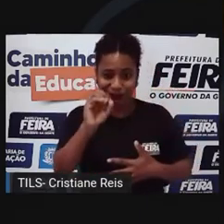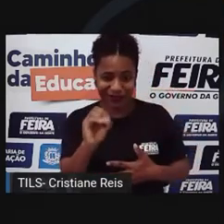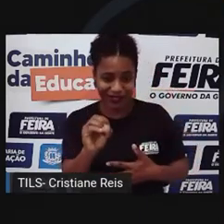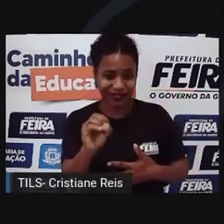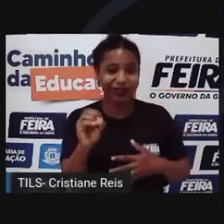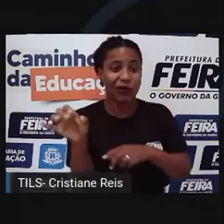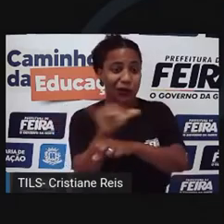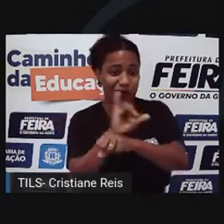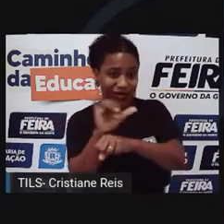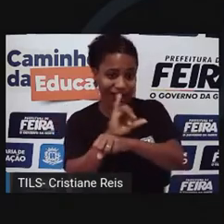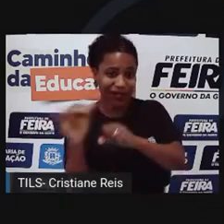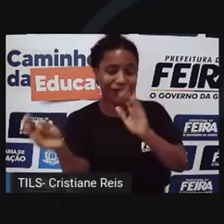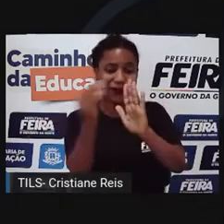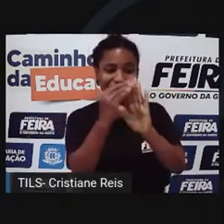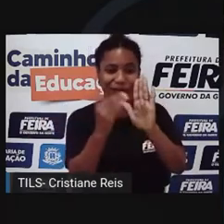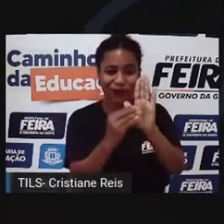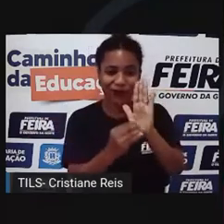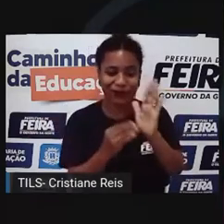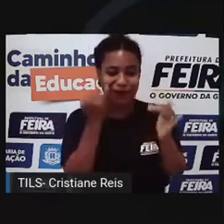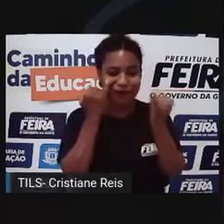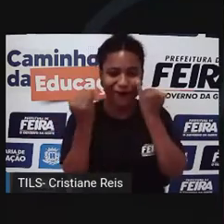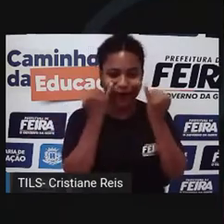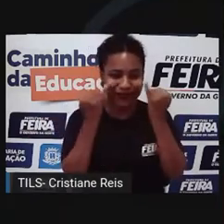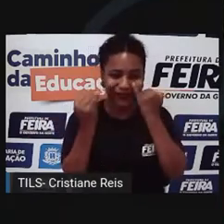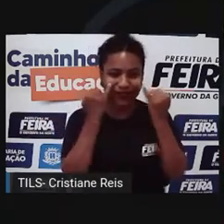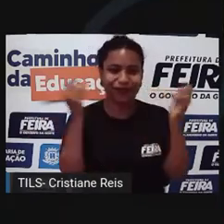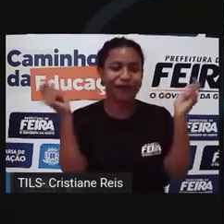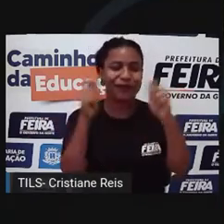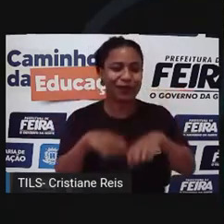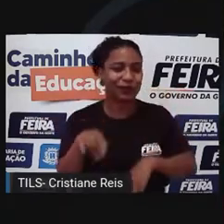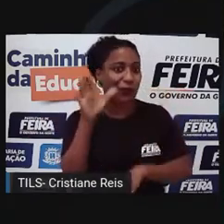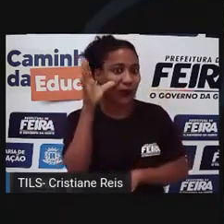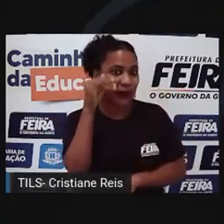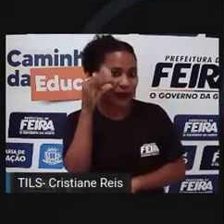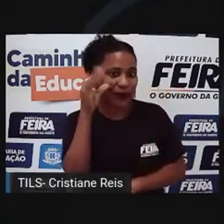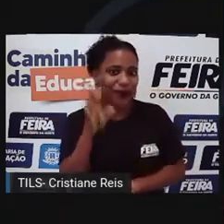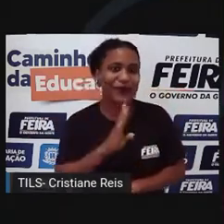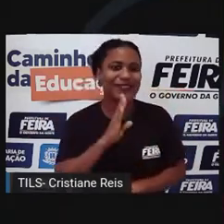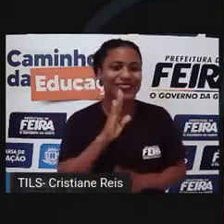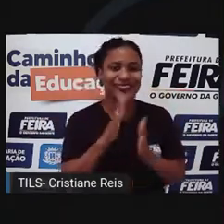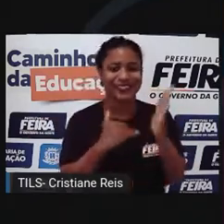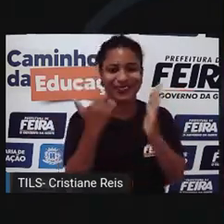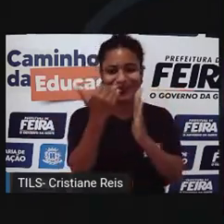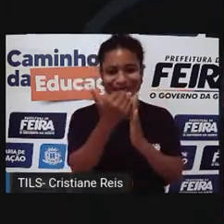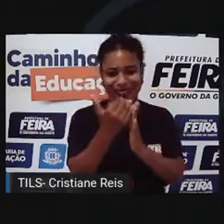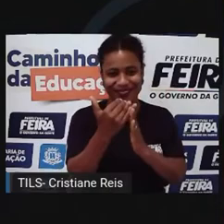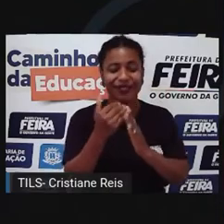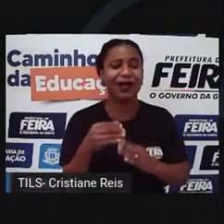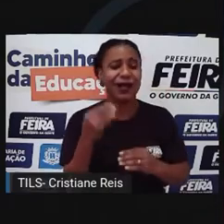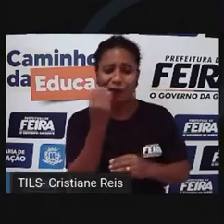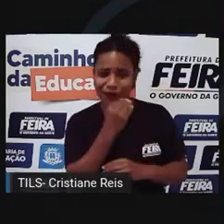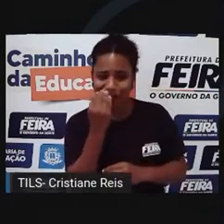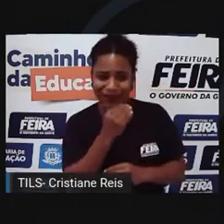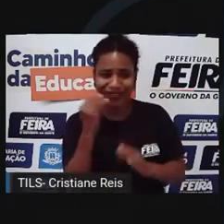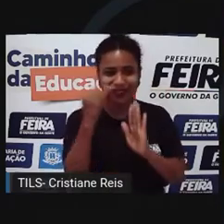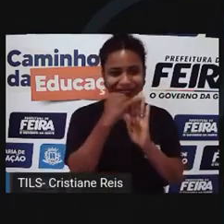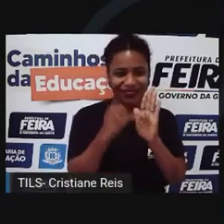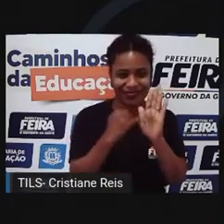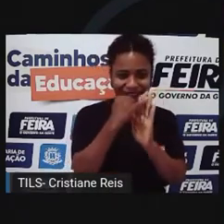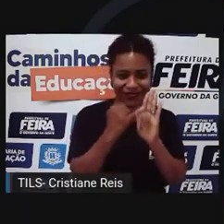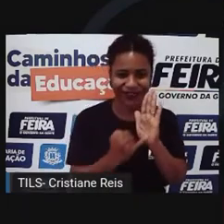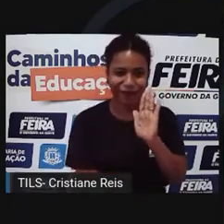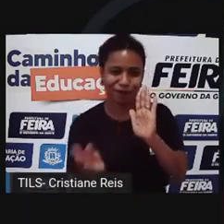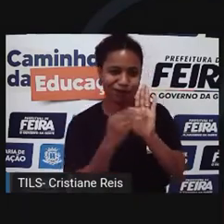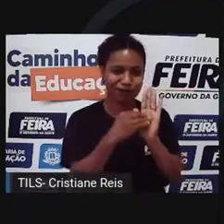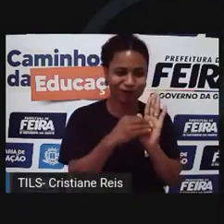em nosso canal com mais informações para você que quer conhecer com mais detalhes cada um deles. Aproveite para se inscrever, ativar